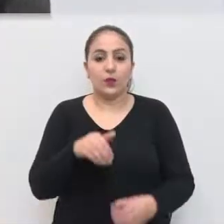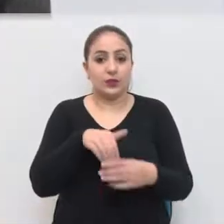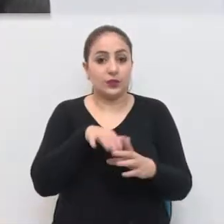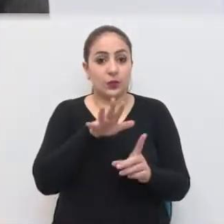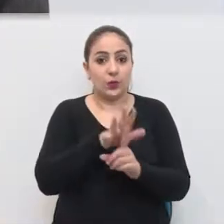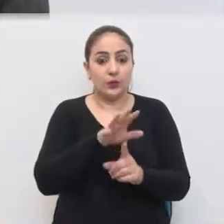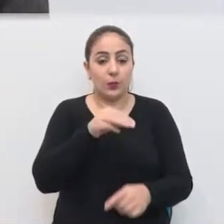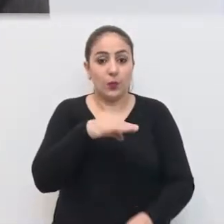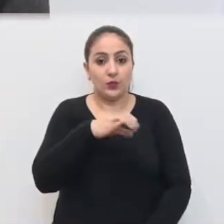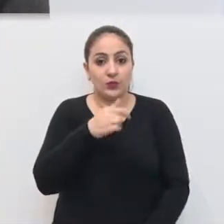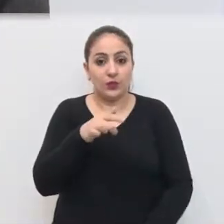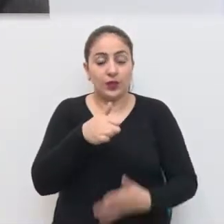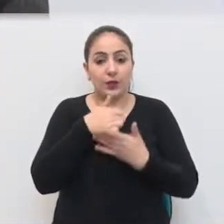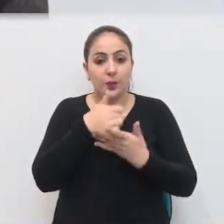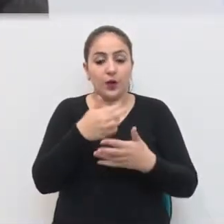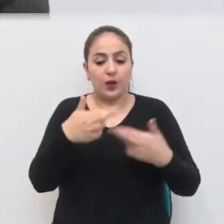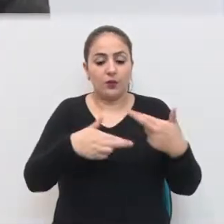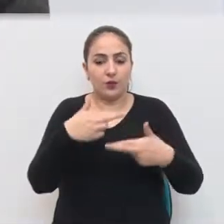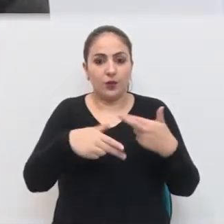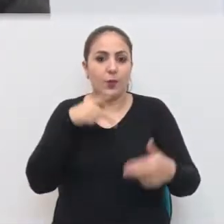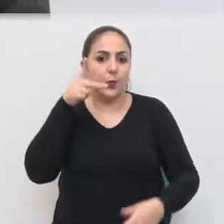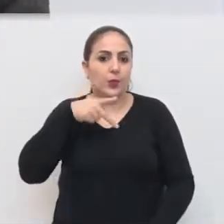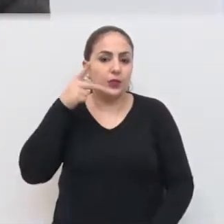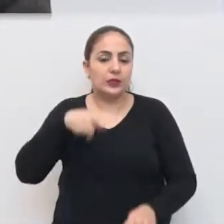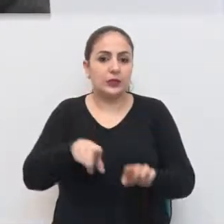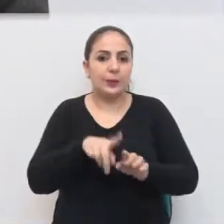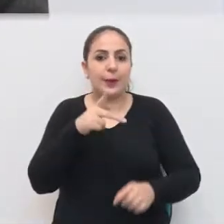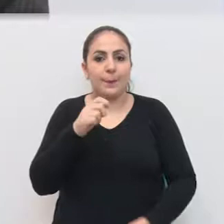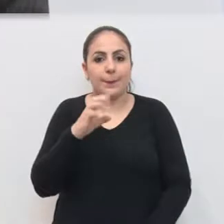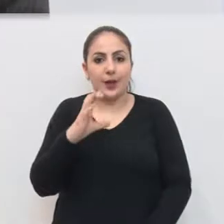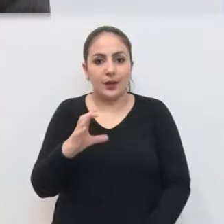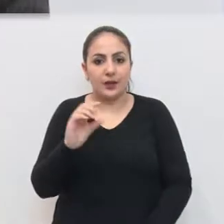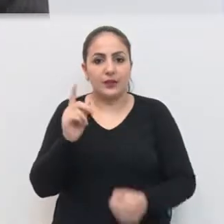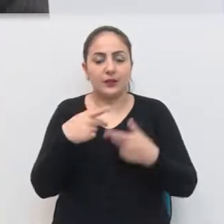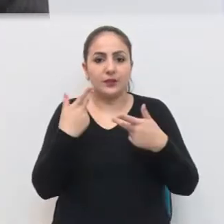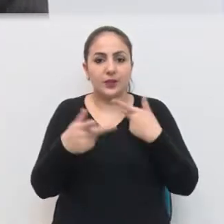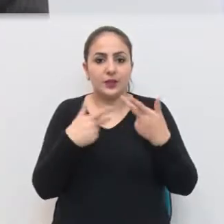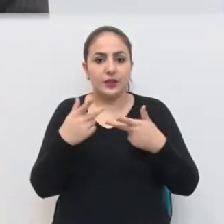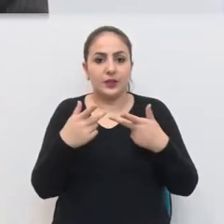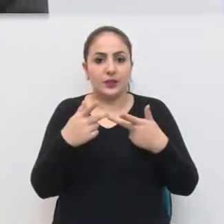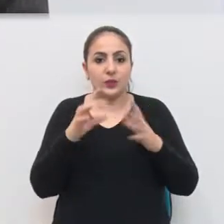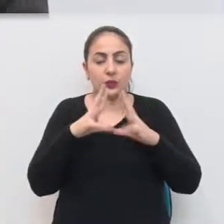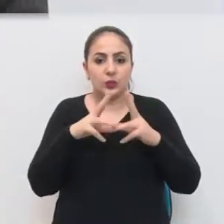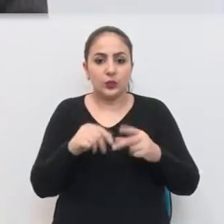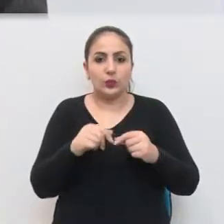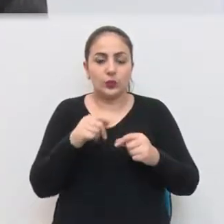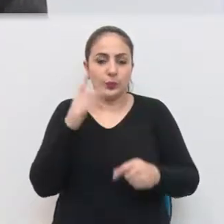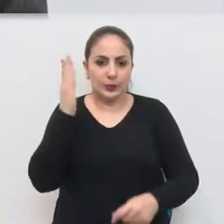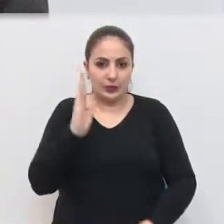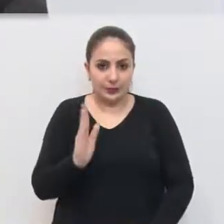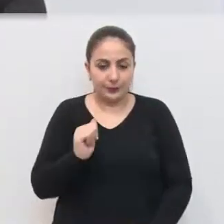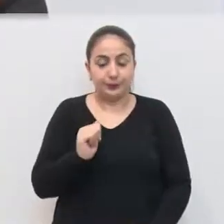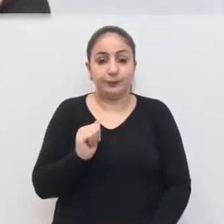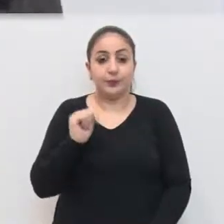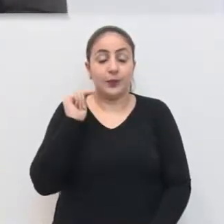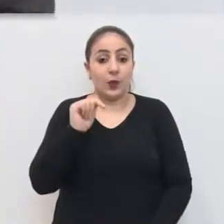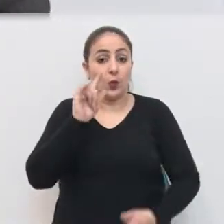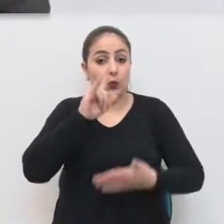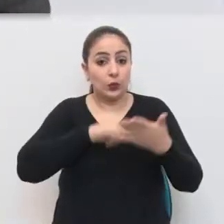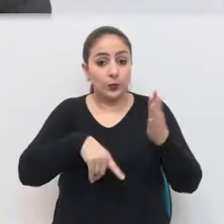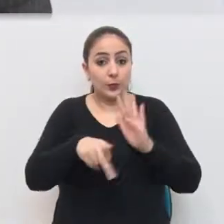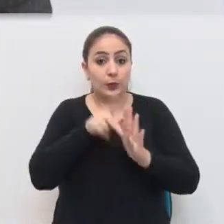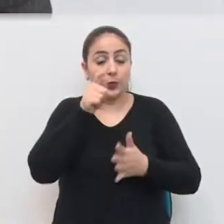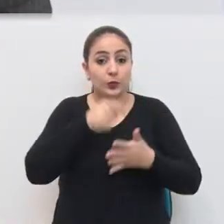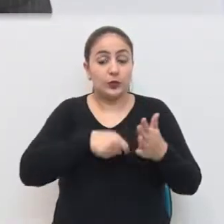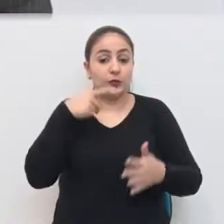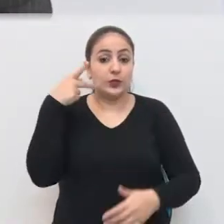Foi rejeitada a moção que apoia a reforma política e a PEC que institui o parlamentarismo no Brasil. O documento